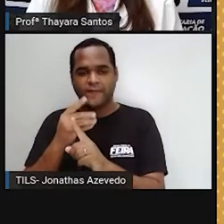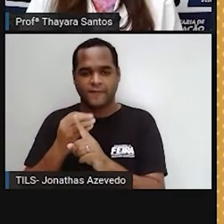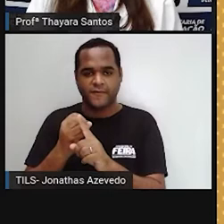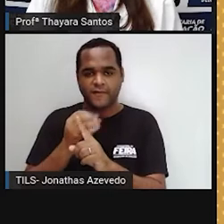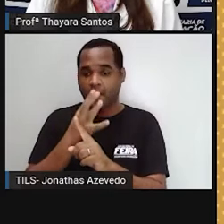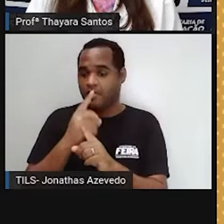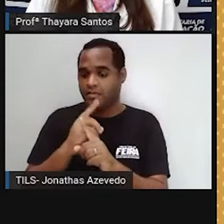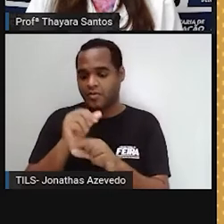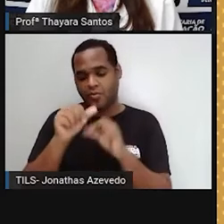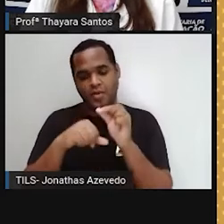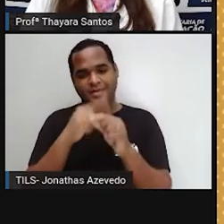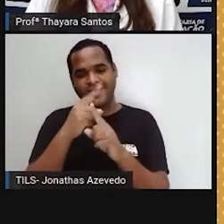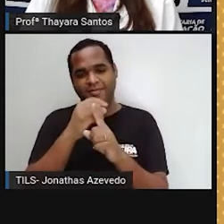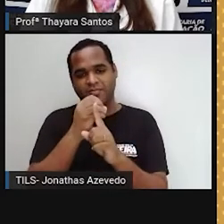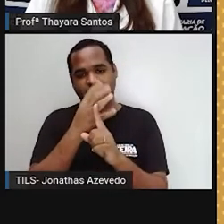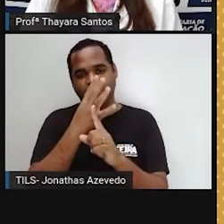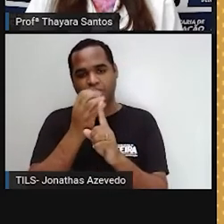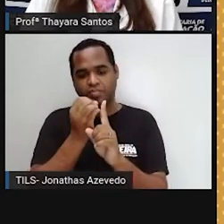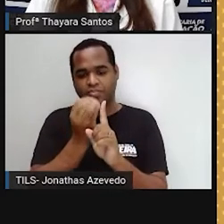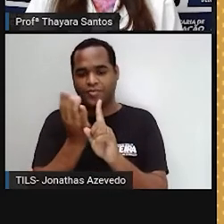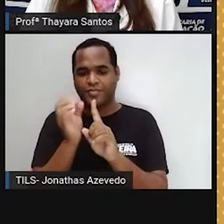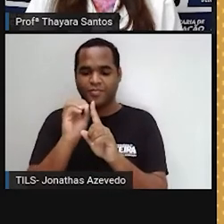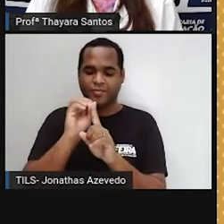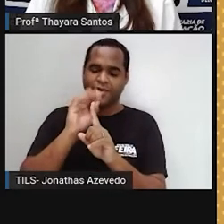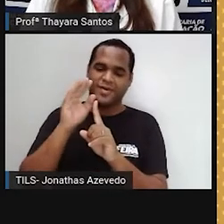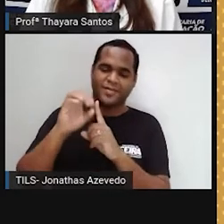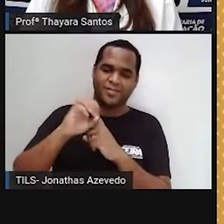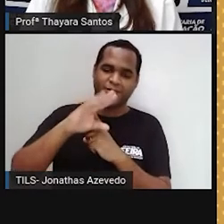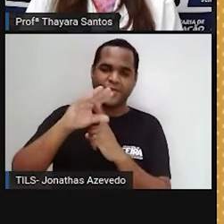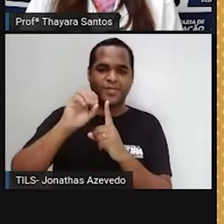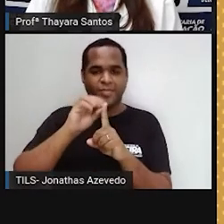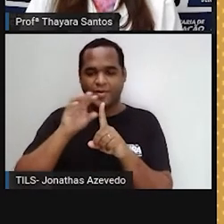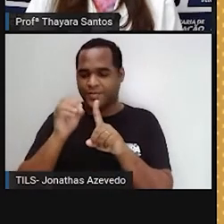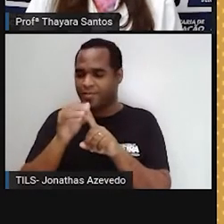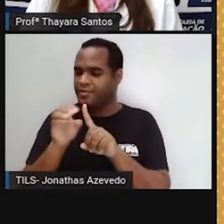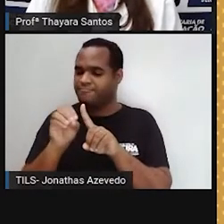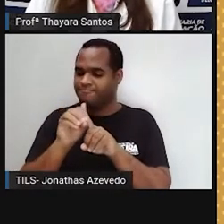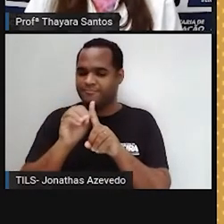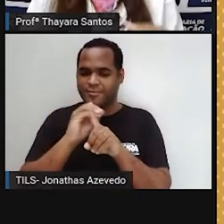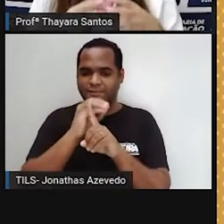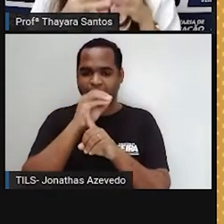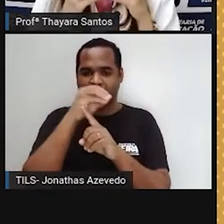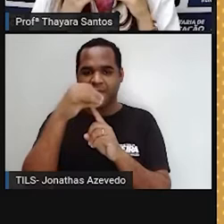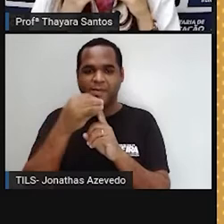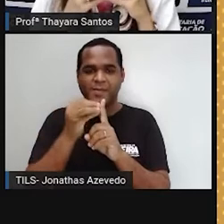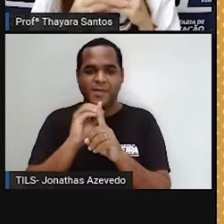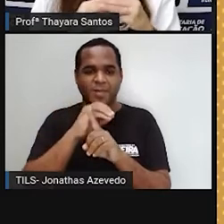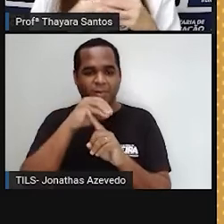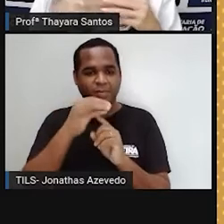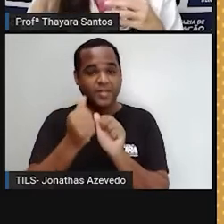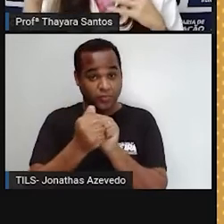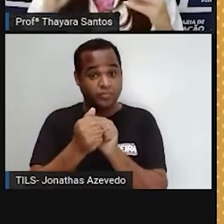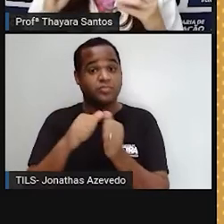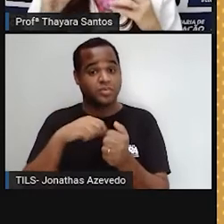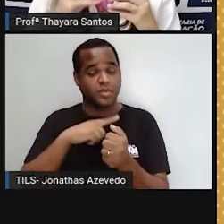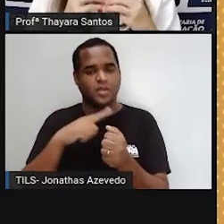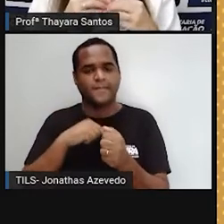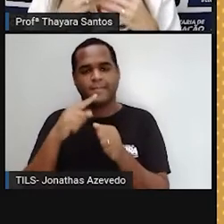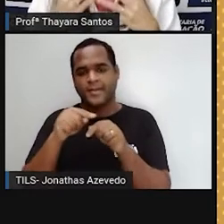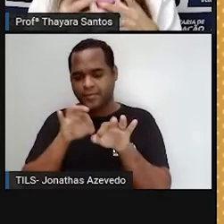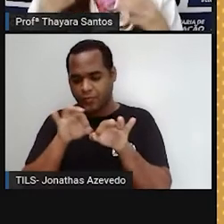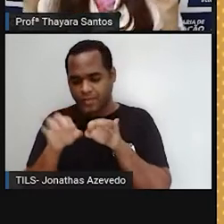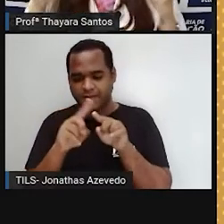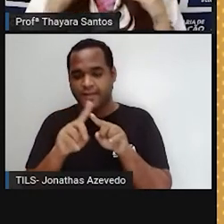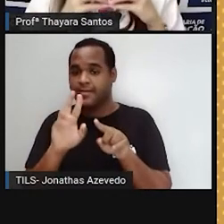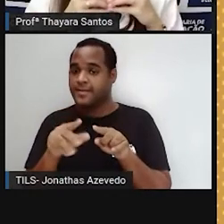uma formação de uma colônia, porque vão ter vários organismos aqui grudadinhos uns nos outros, vivendo ali juntinhos, né? Cada um é um